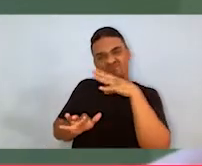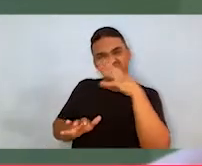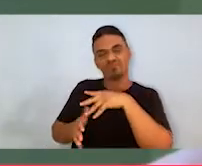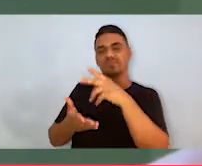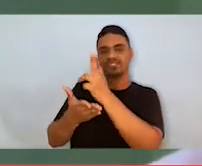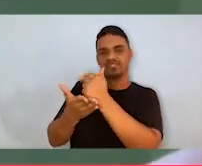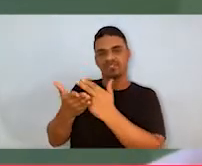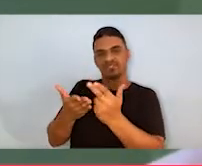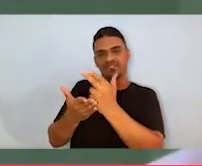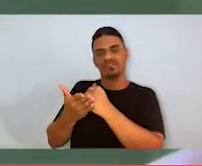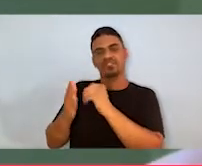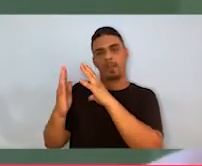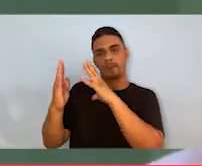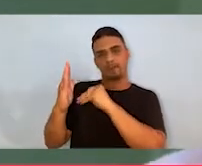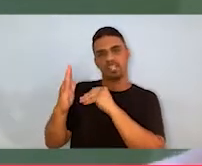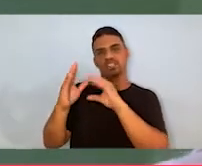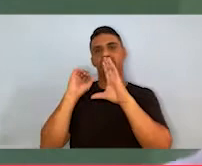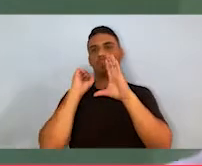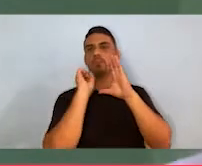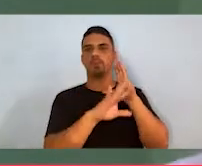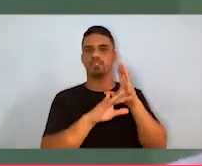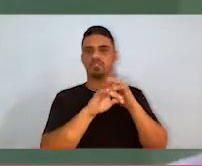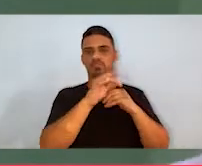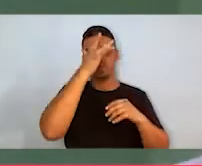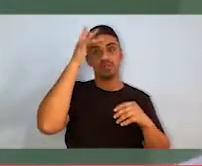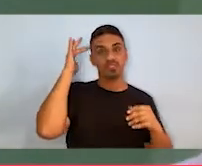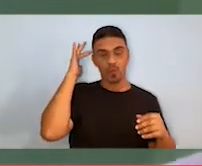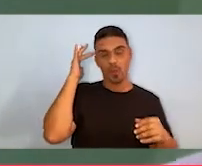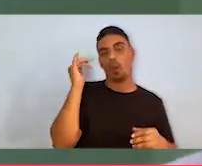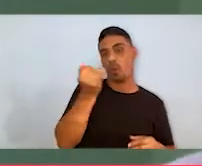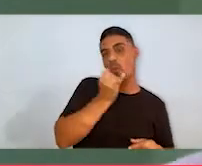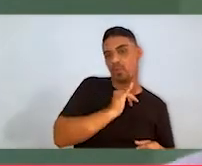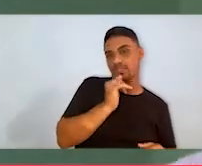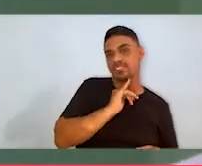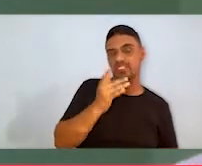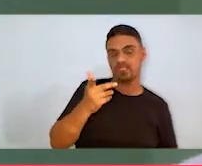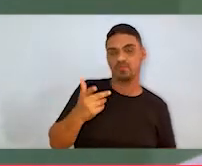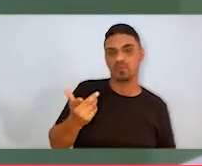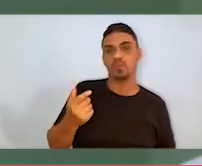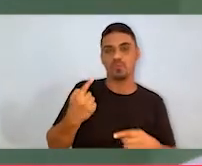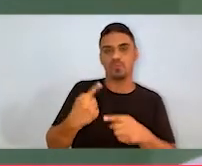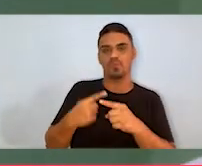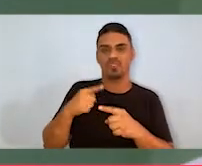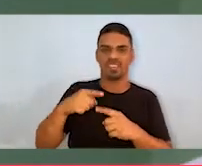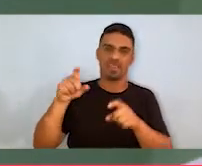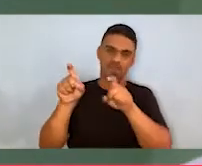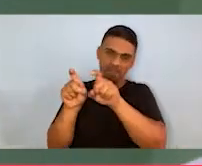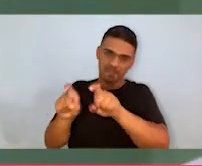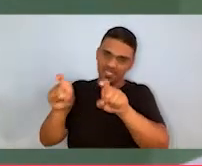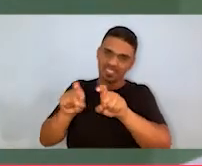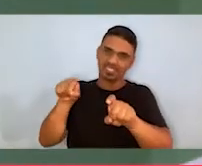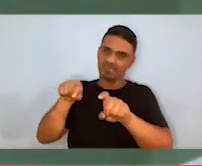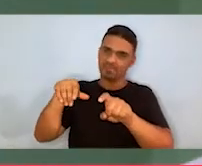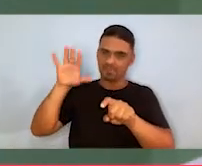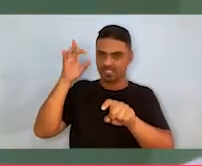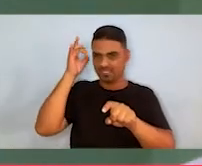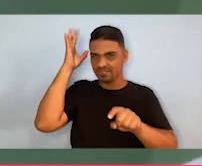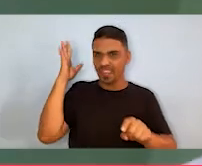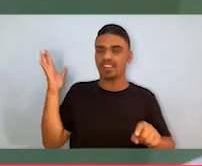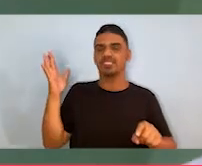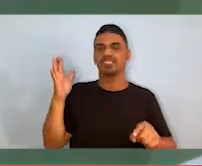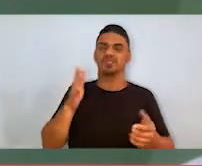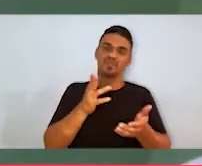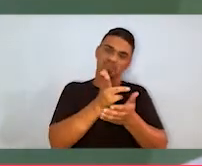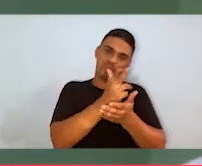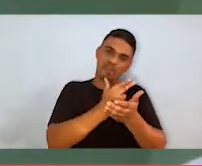negócio e mando print para a pessoa, assim, em vez de fazer no papel, por exemplo. Porque se eu estou no PC é mais prático. No papel, às